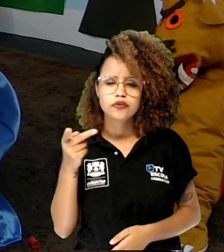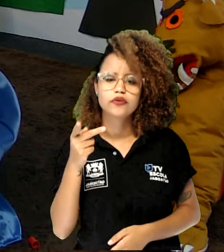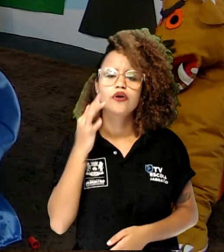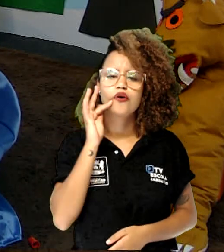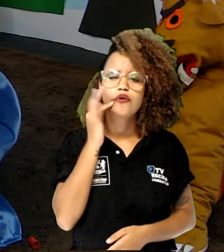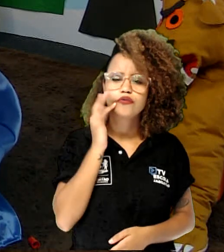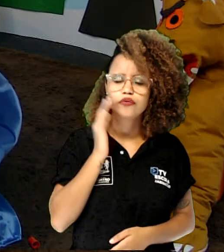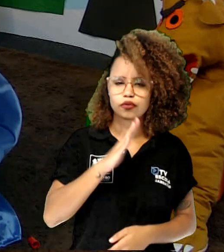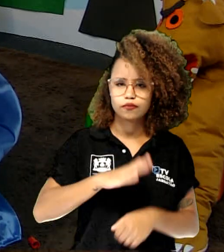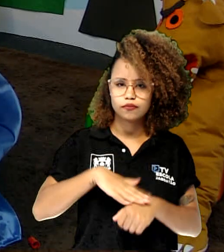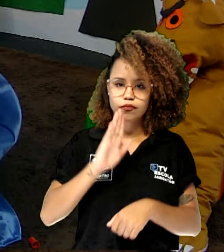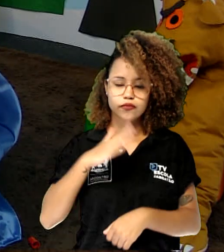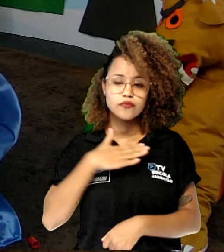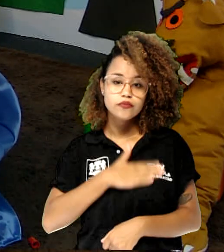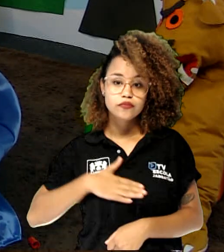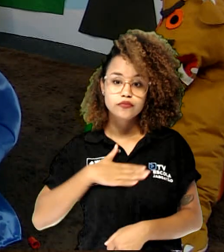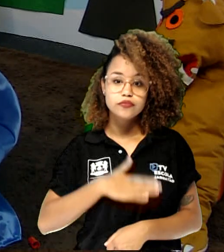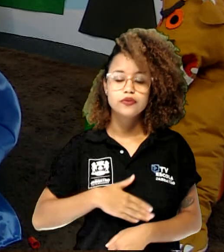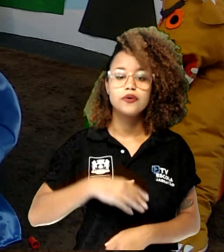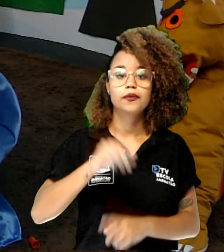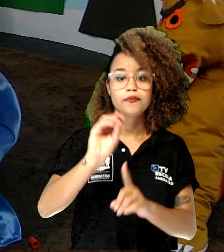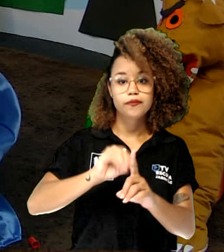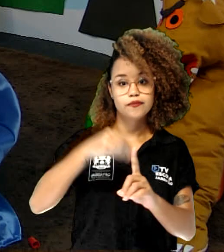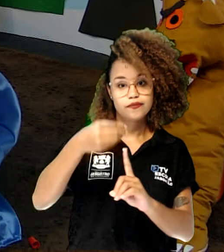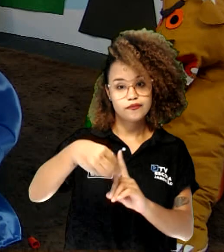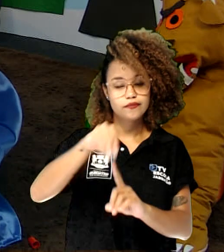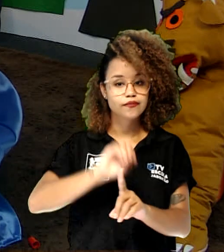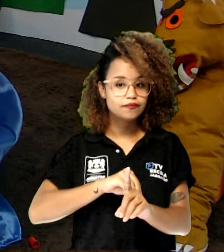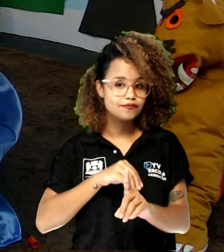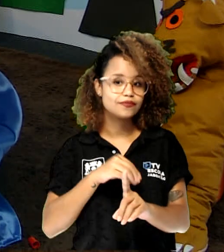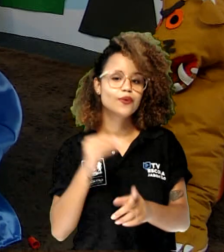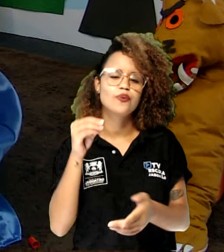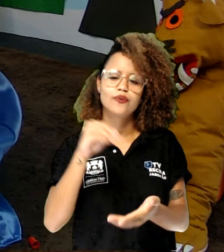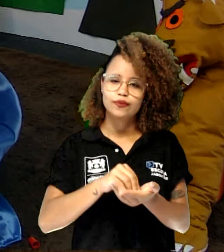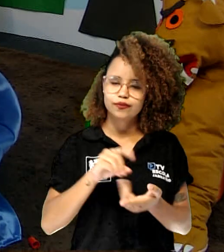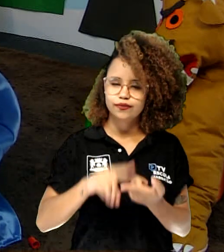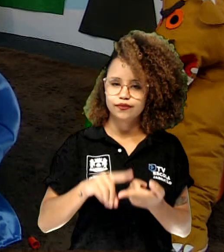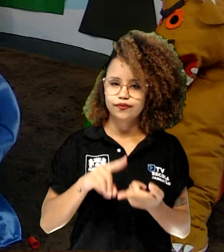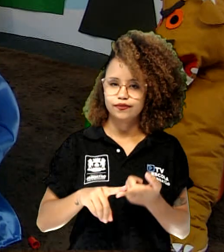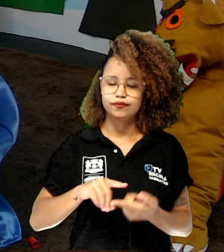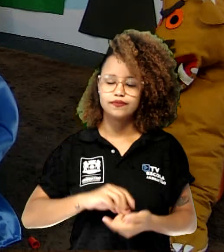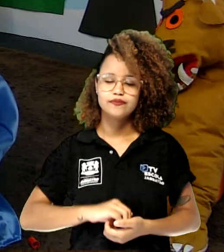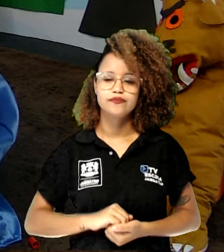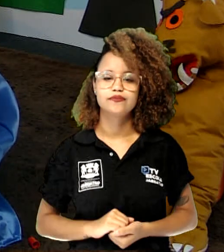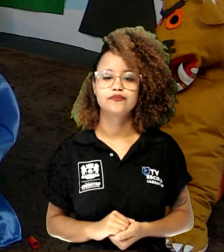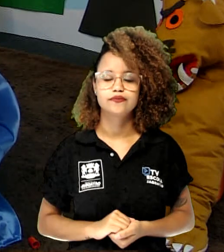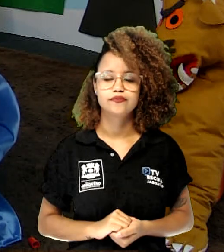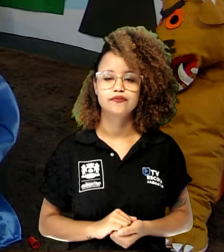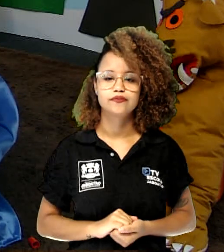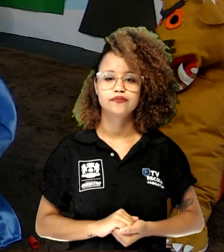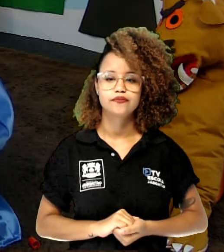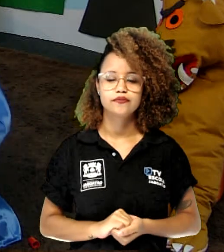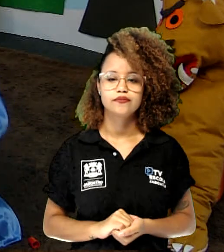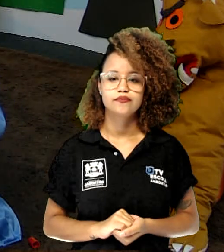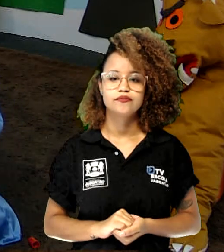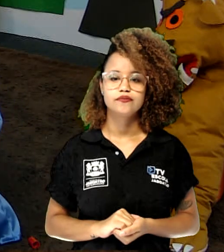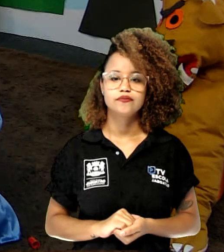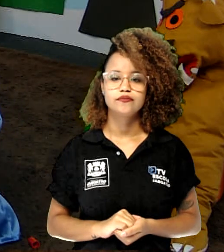fruta preferida era banana. Vou registrar essa quantidade também com palitinhos. Me